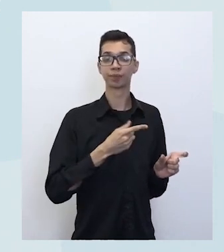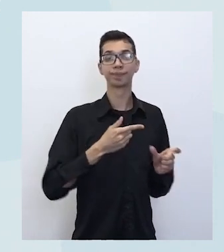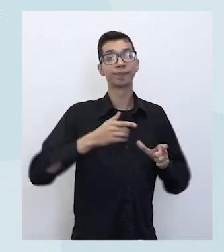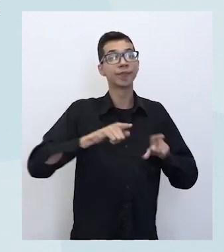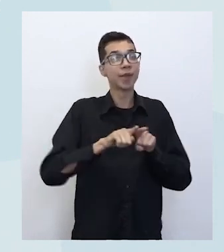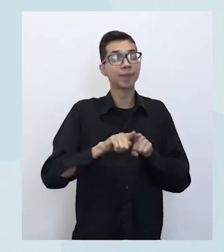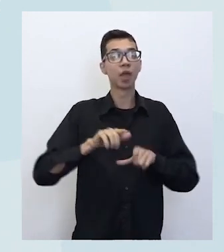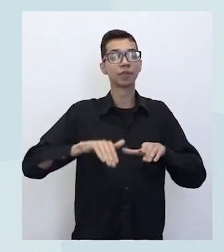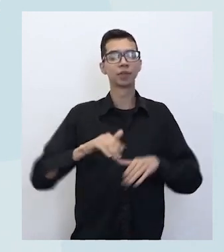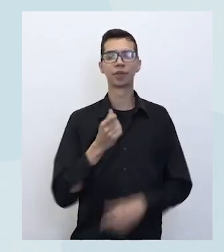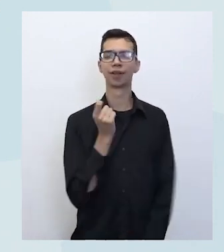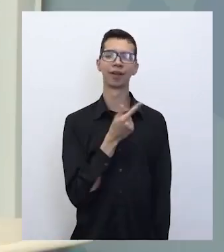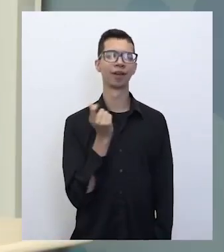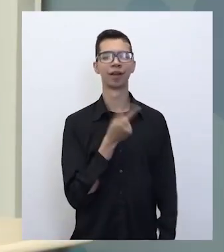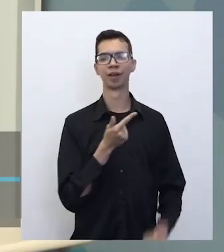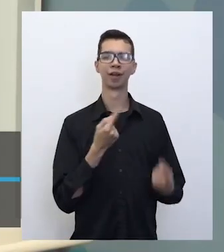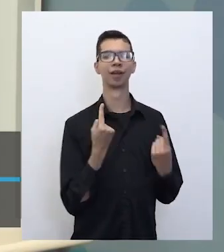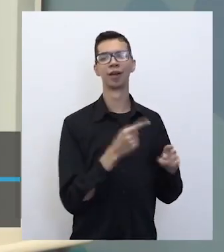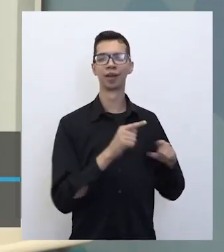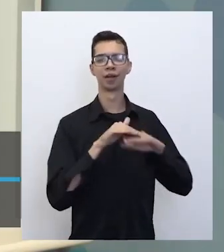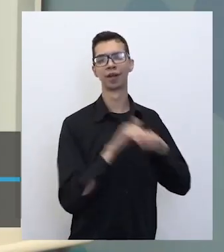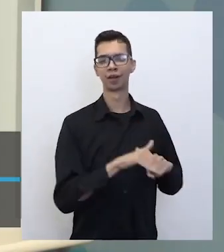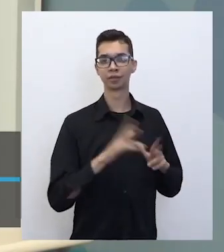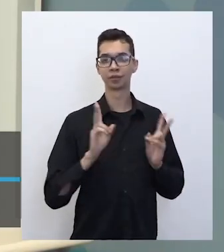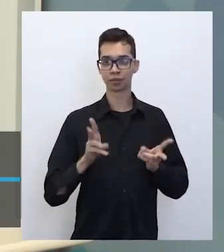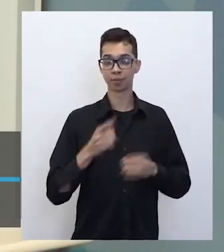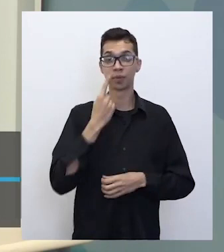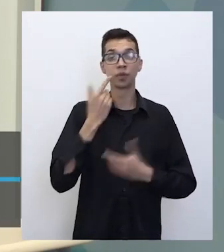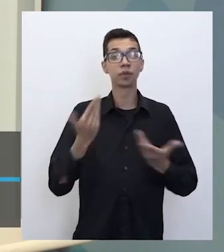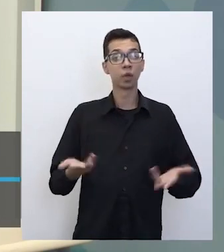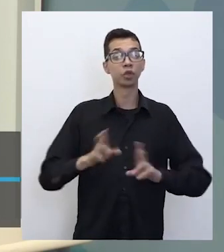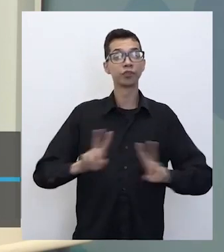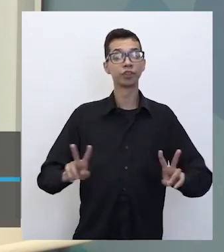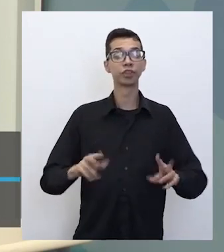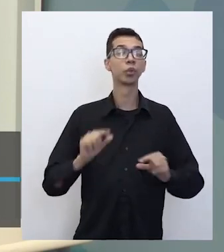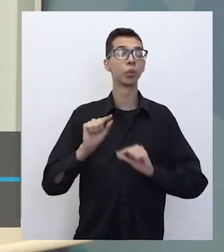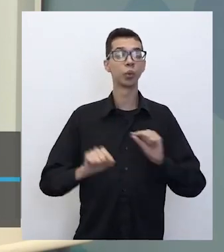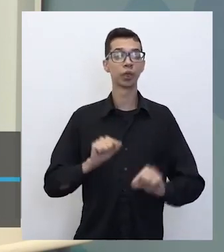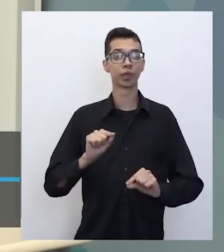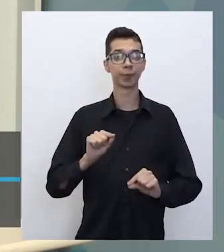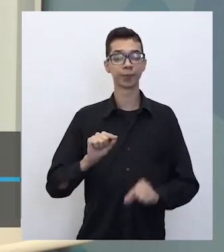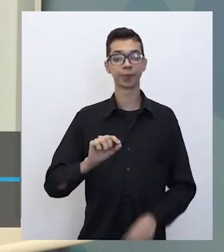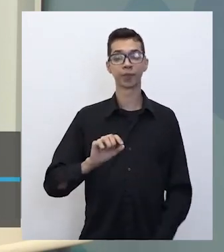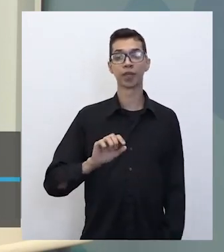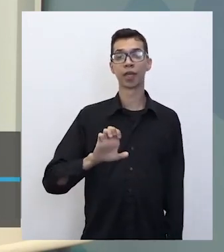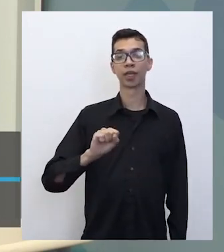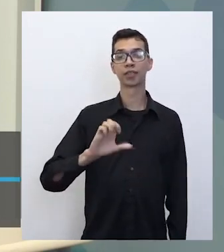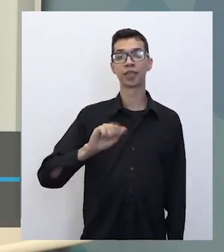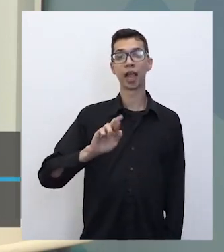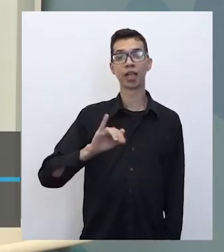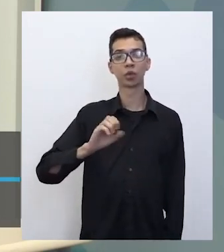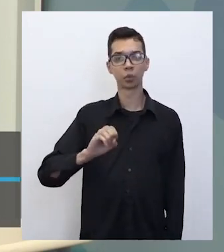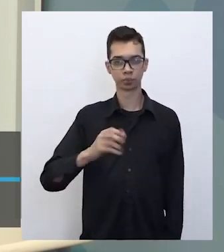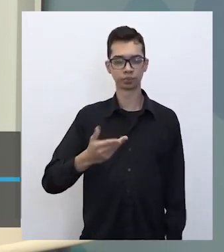de zombaria. Então é basicamente assim. A diferença entre as cantigas de escárnio e maldizer é que a cantiga satírica de escárnio, ela não identifica